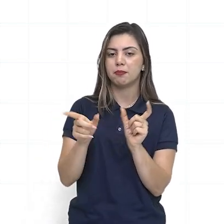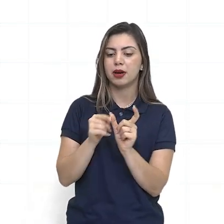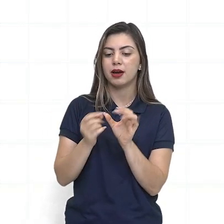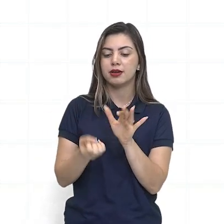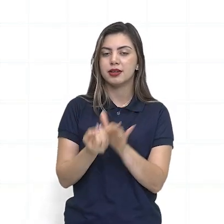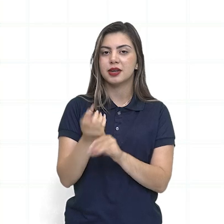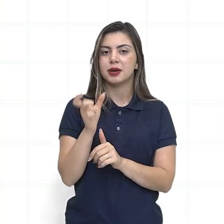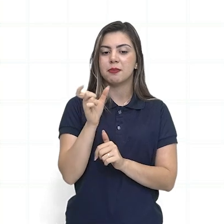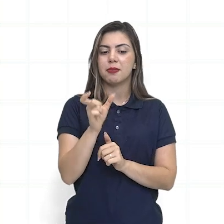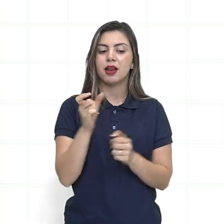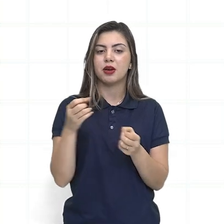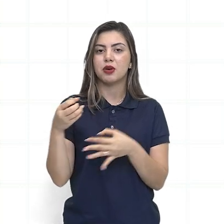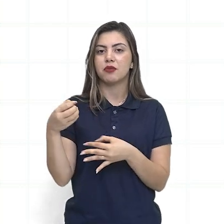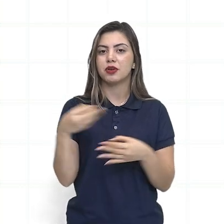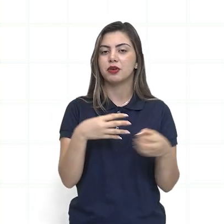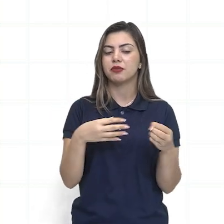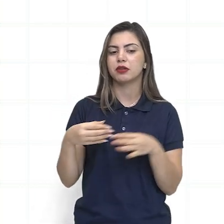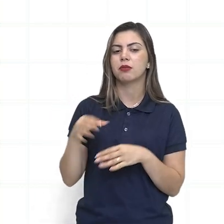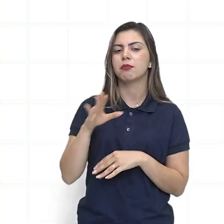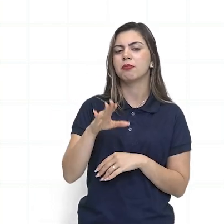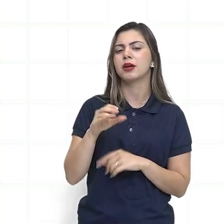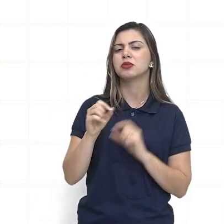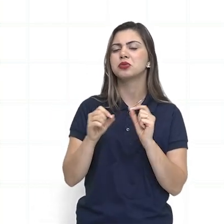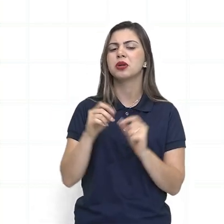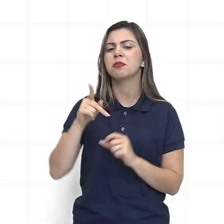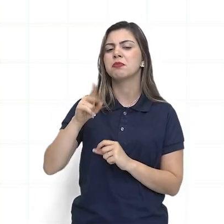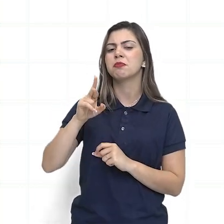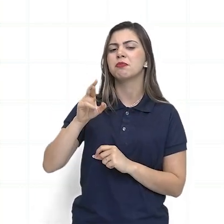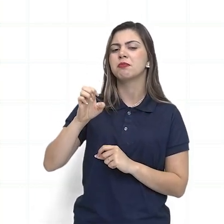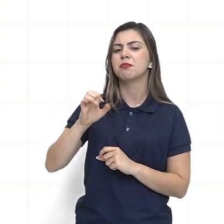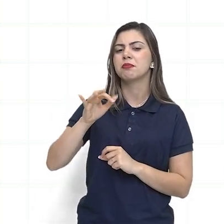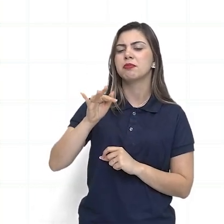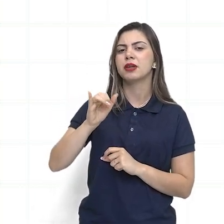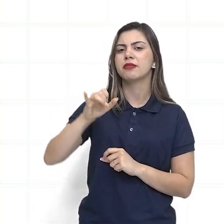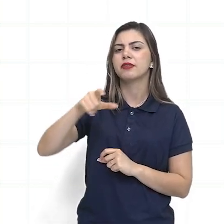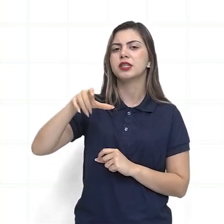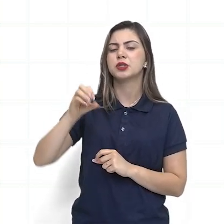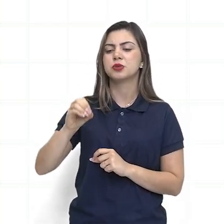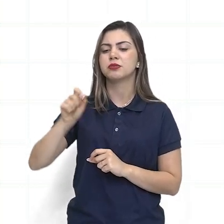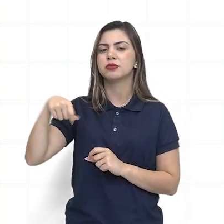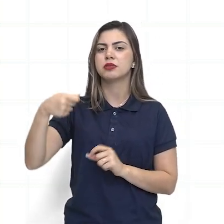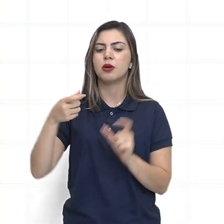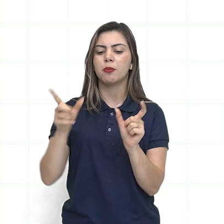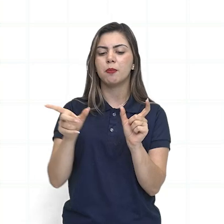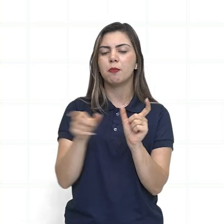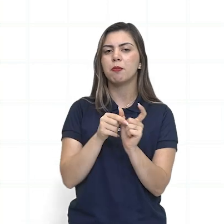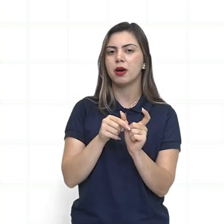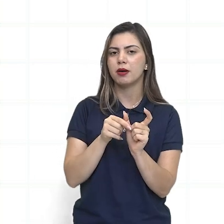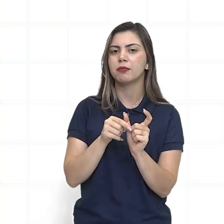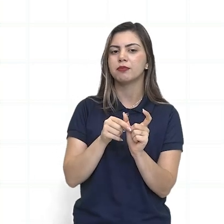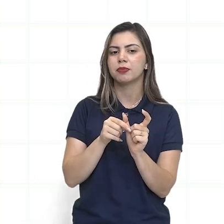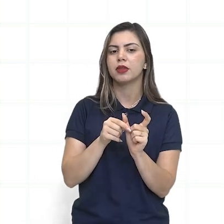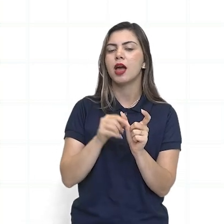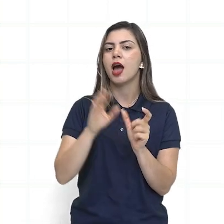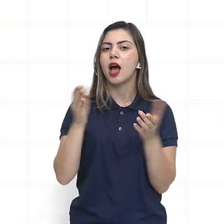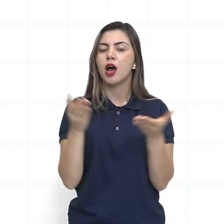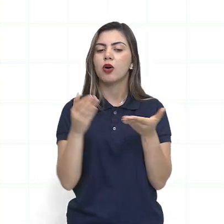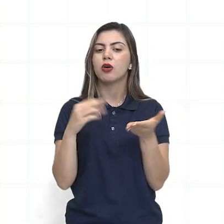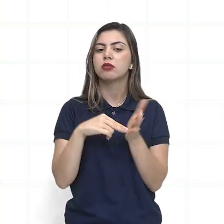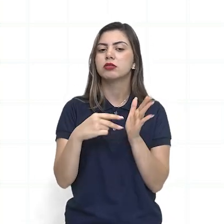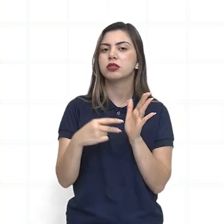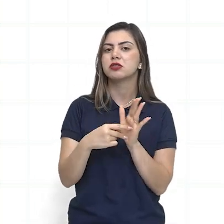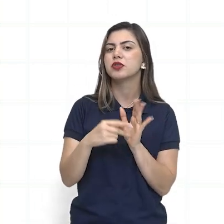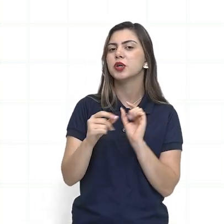outras palavras. Então, o que é um prefixo? Vamos entender aqui a definição, o conceito do que é um